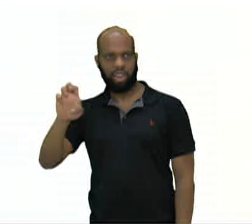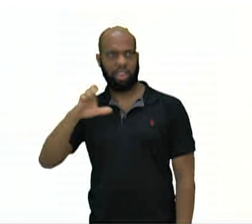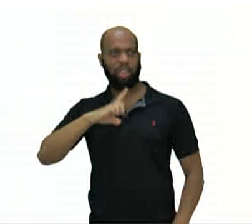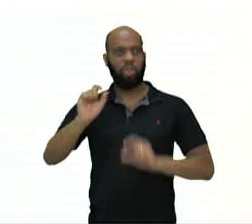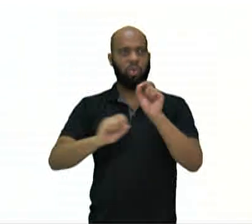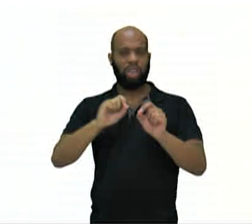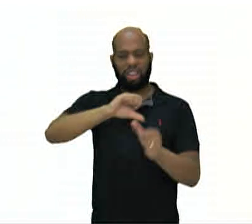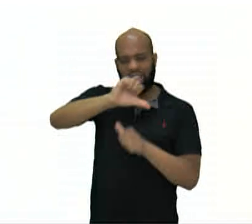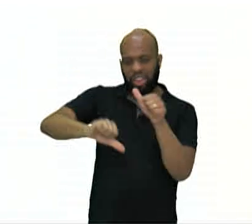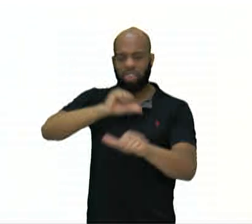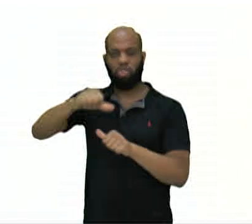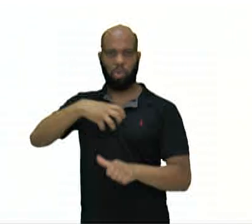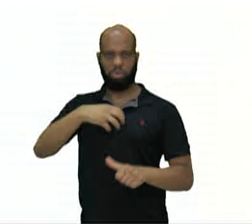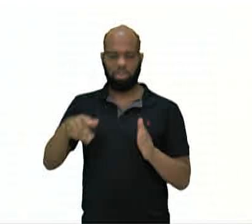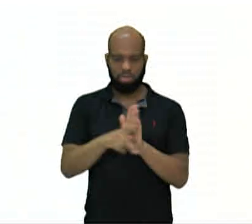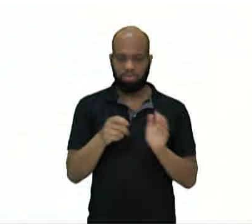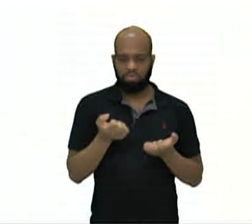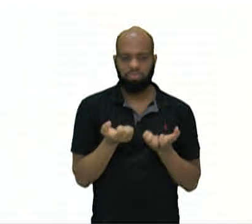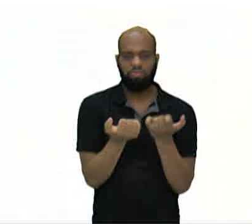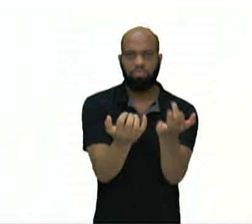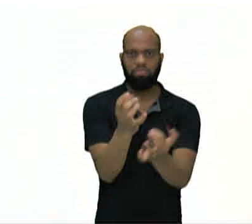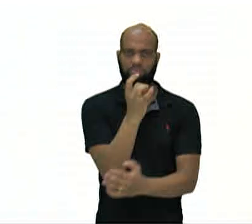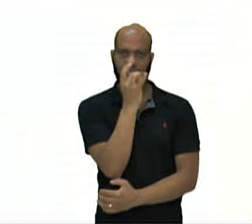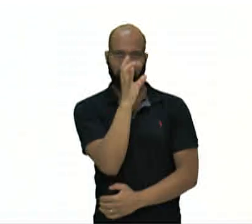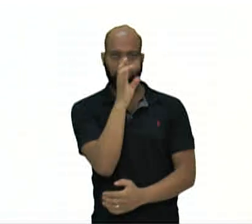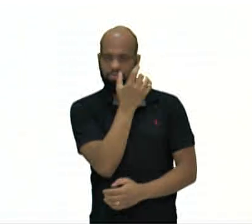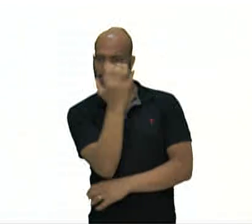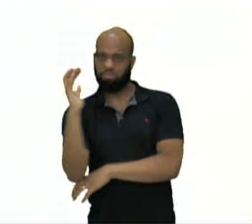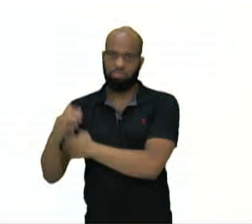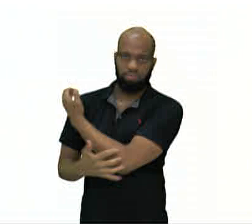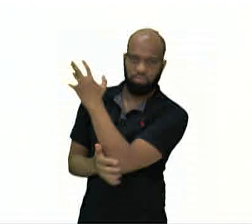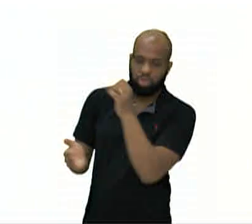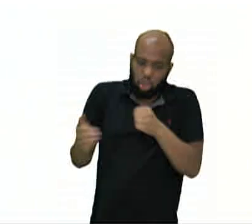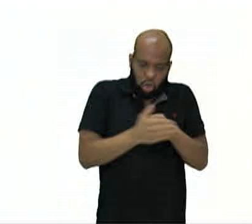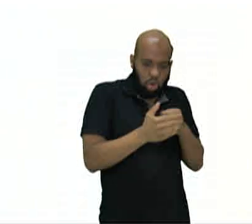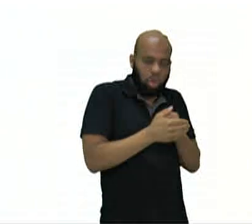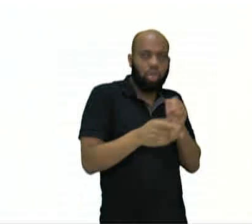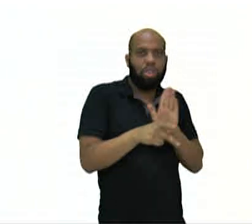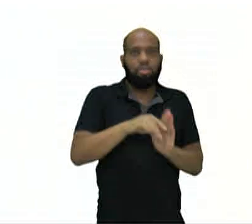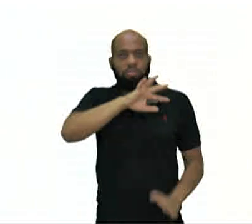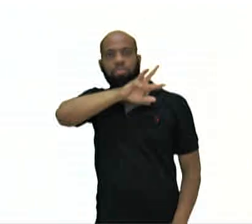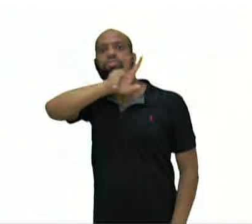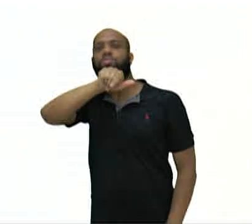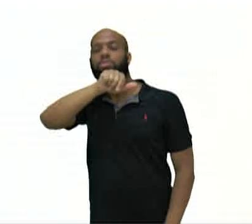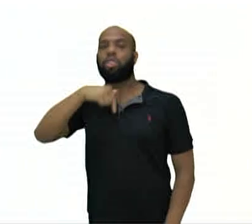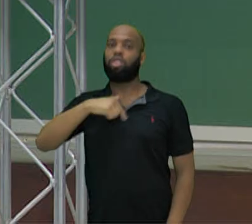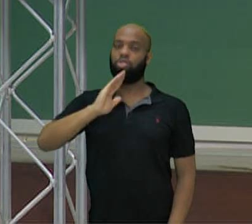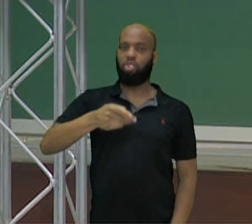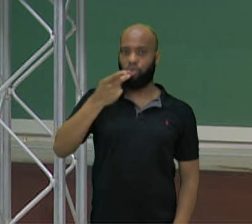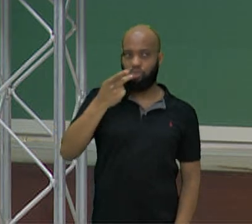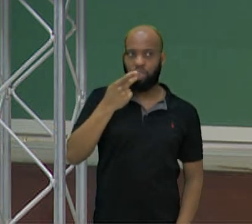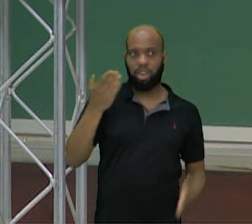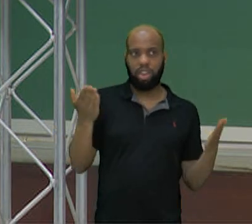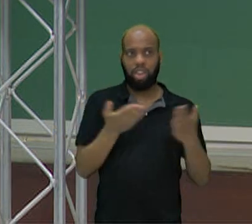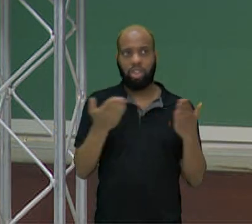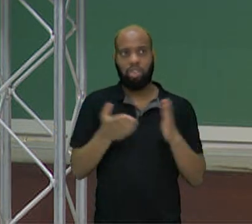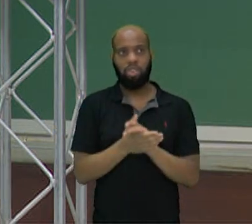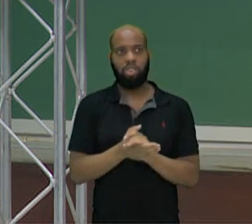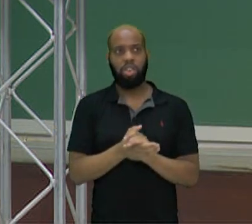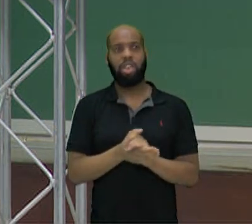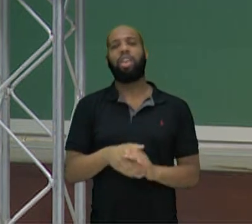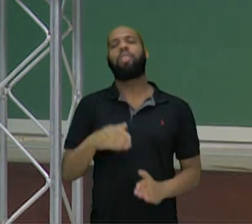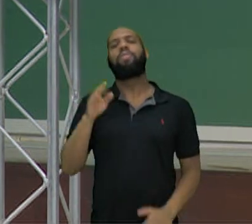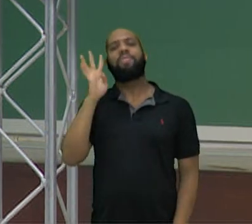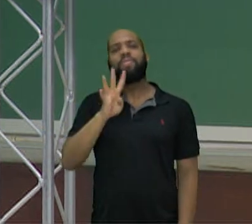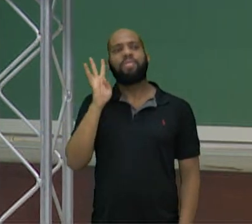transformando a área em estepes um refúgio para a fauna. Gente, eu já vou falar, vou dar um briefing aqui. É uma das partes